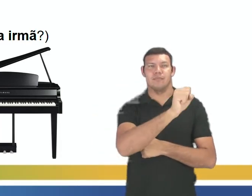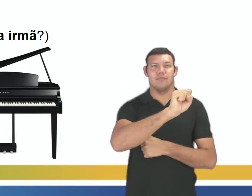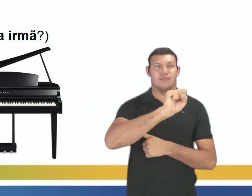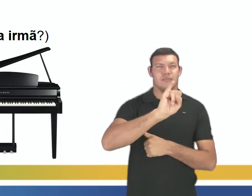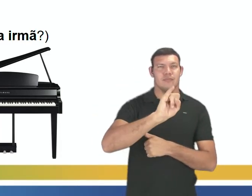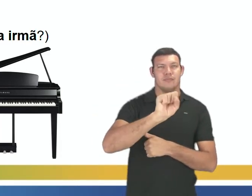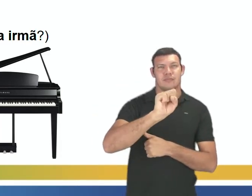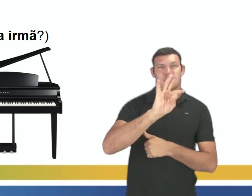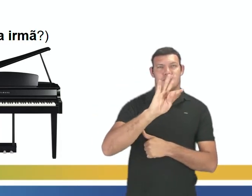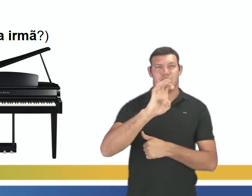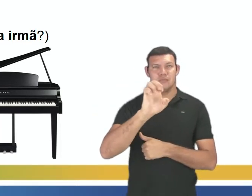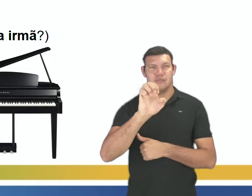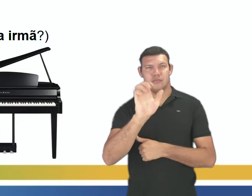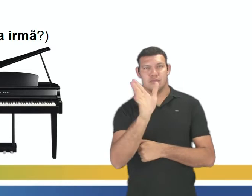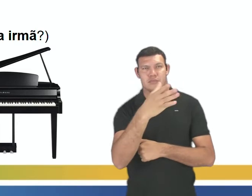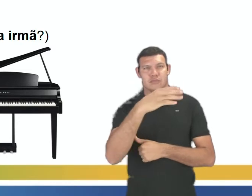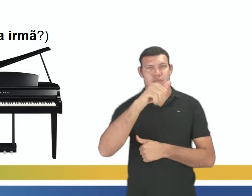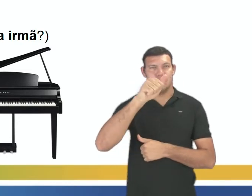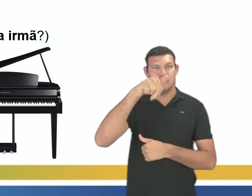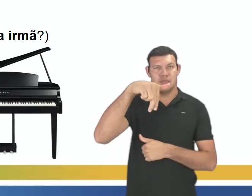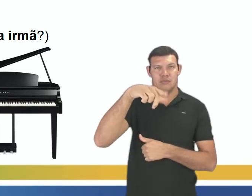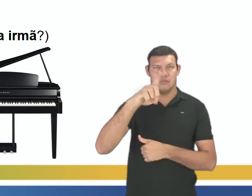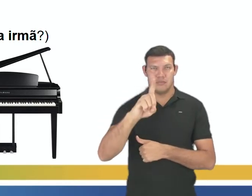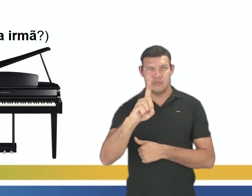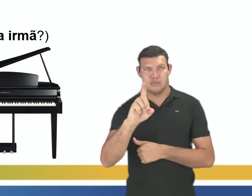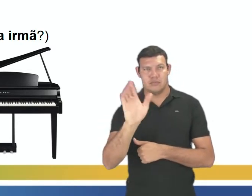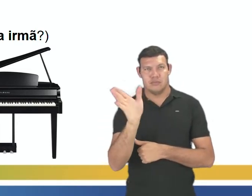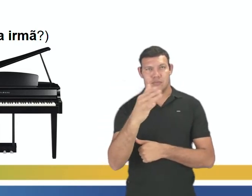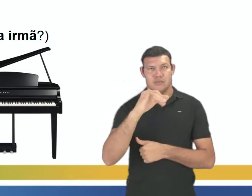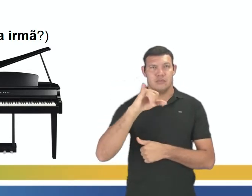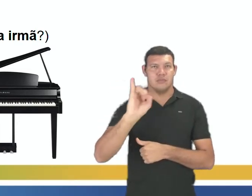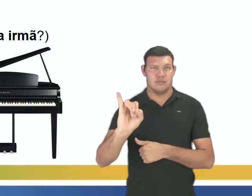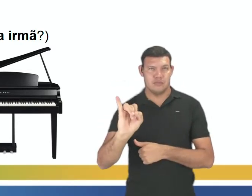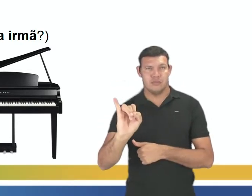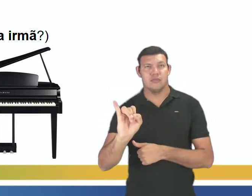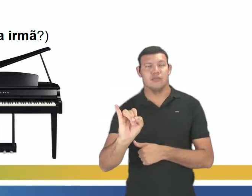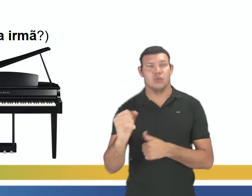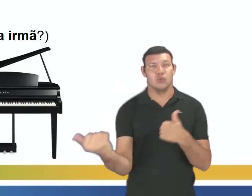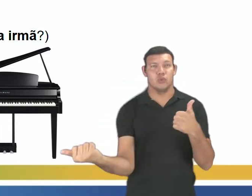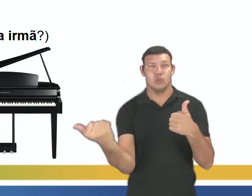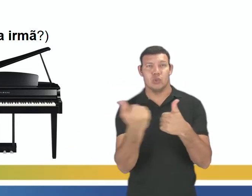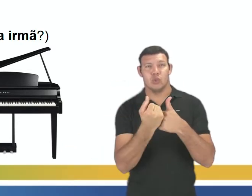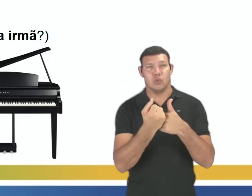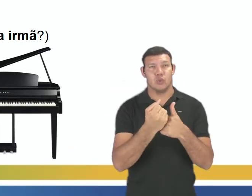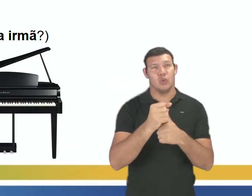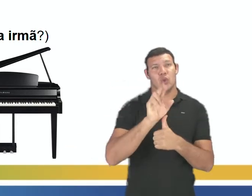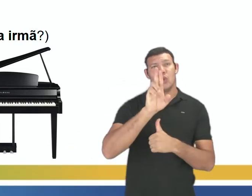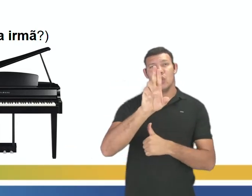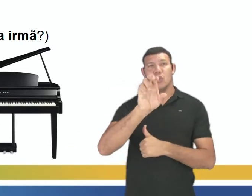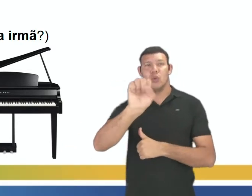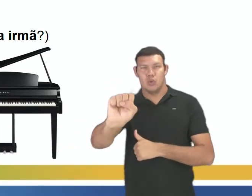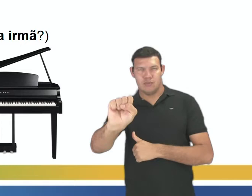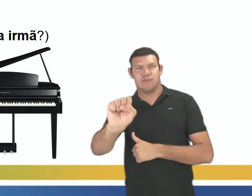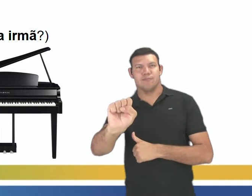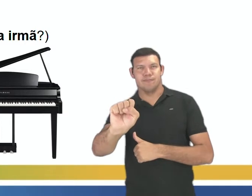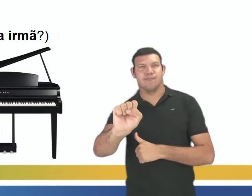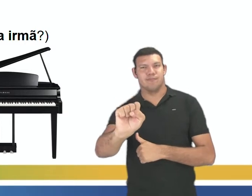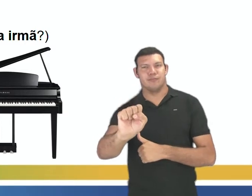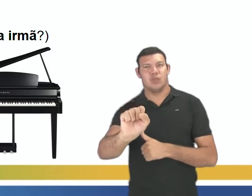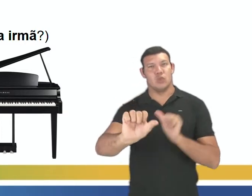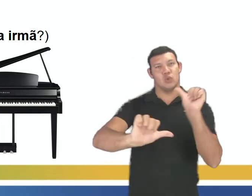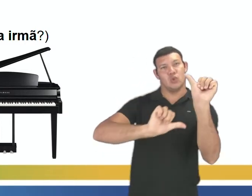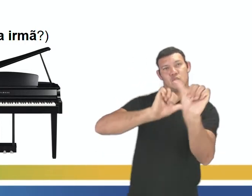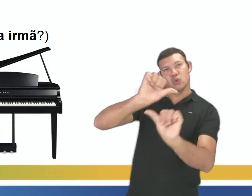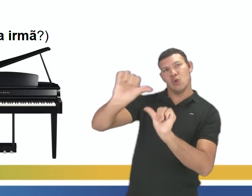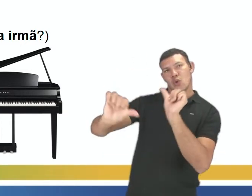mudando essa ideia de my sister and I para um pronome objeto. When will she visit